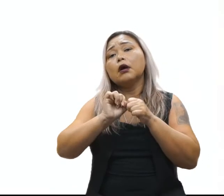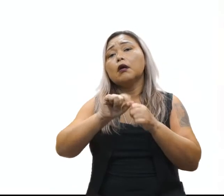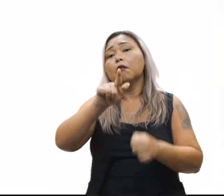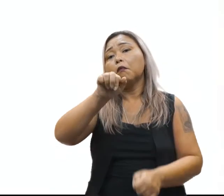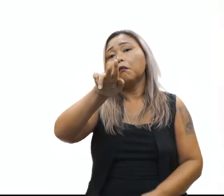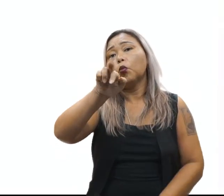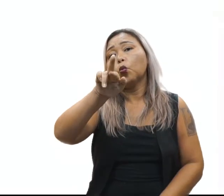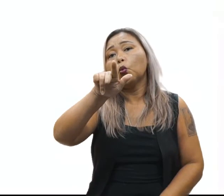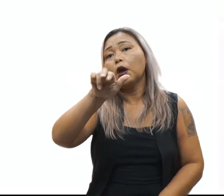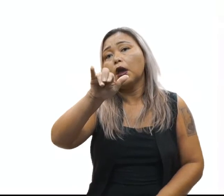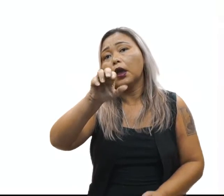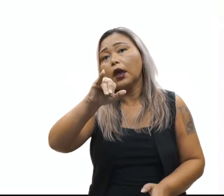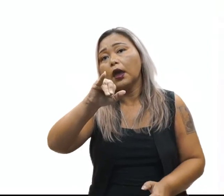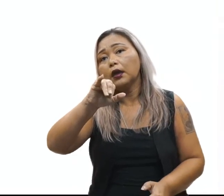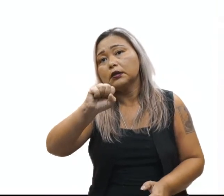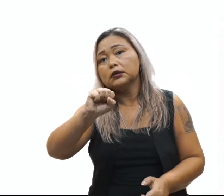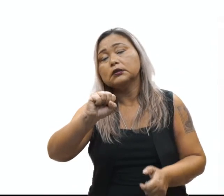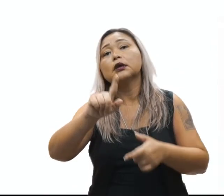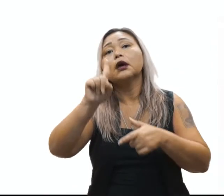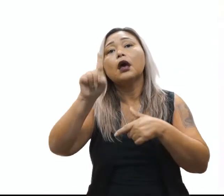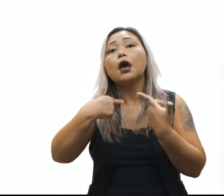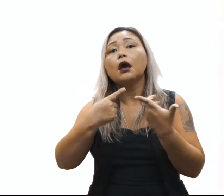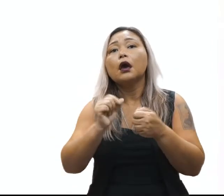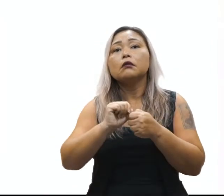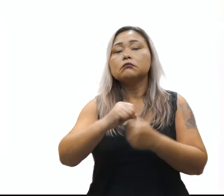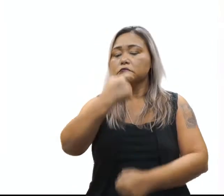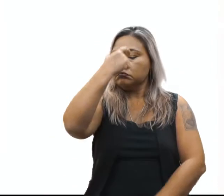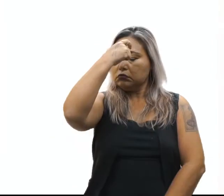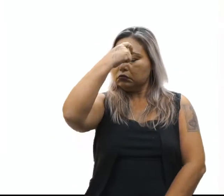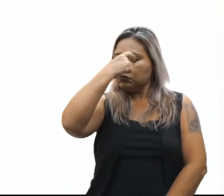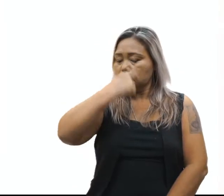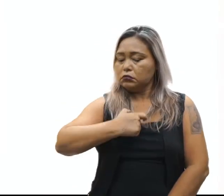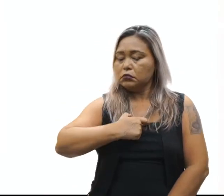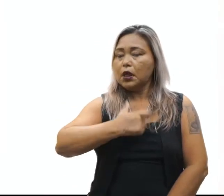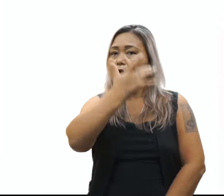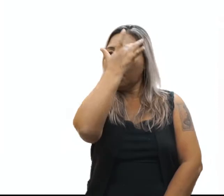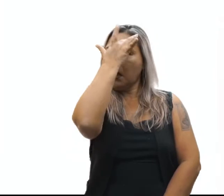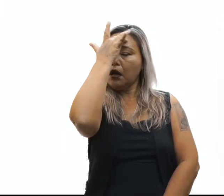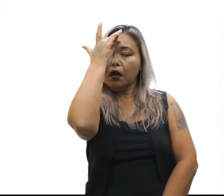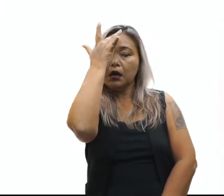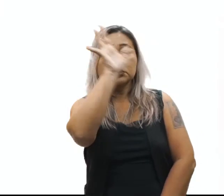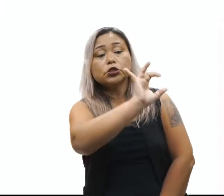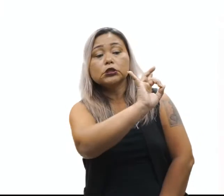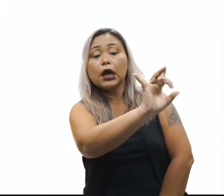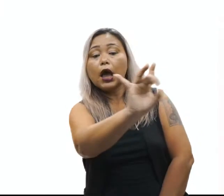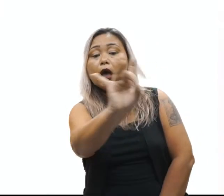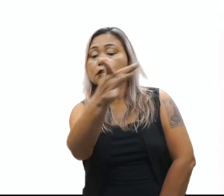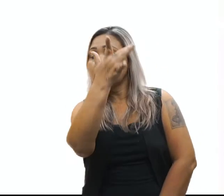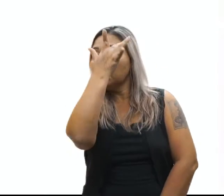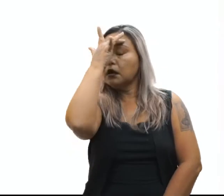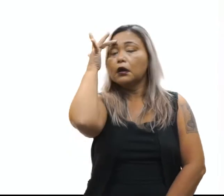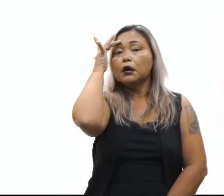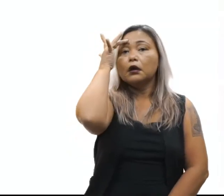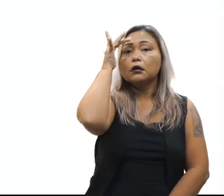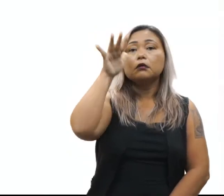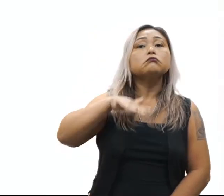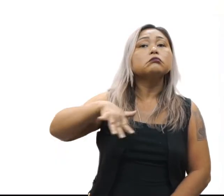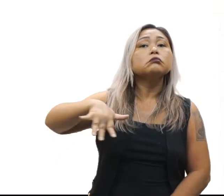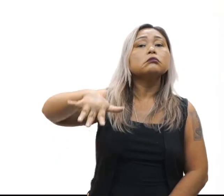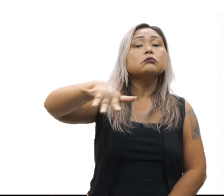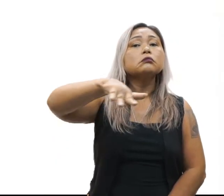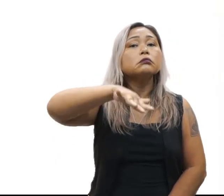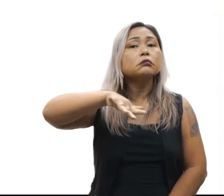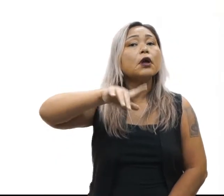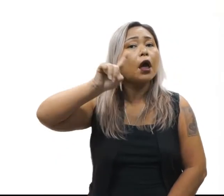caráter individual, né? Da individualidade de cada um. Então, é uma esfera que